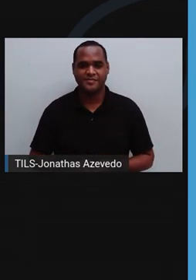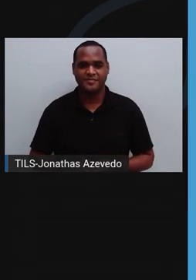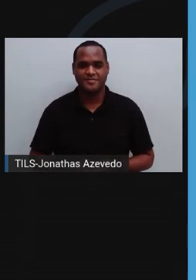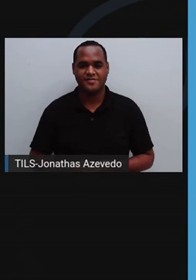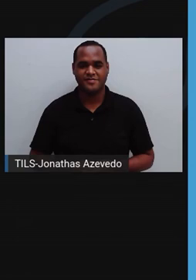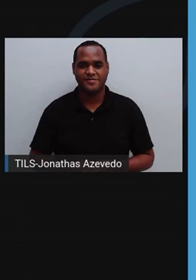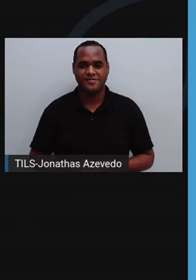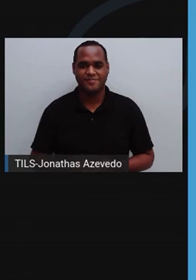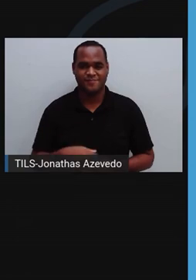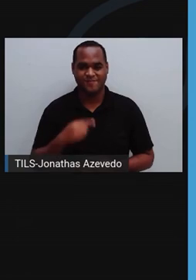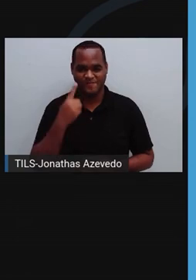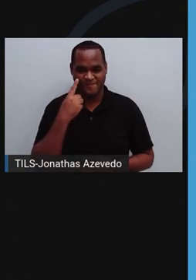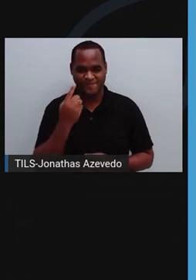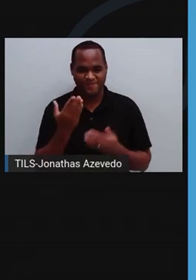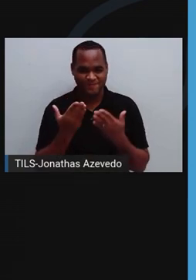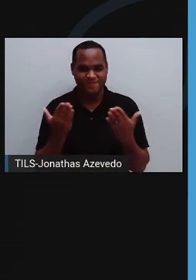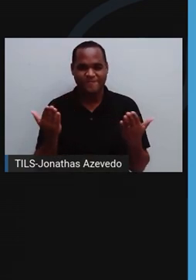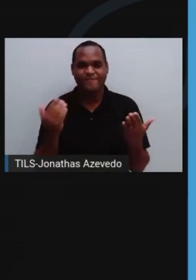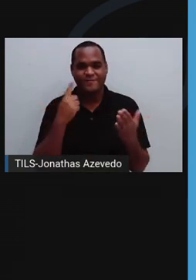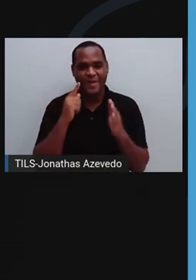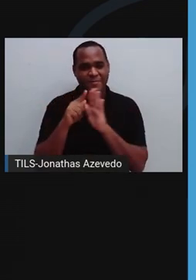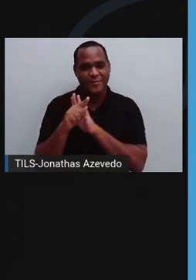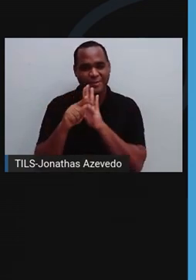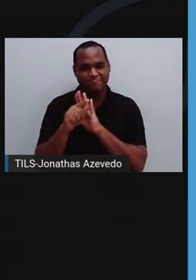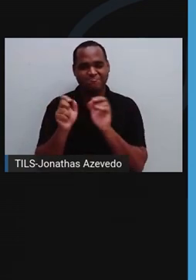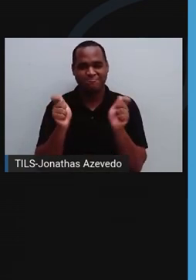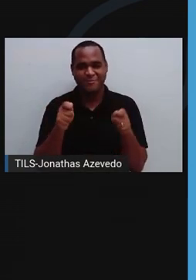com os próximos vídeos.